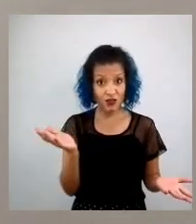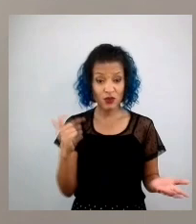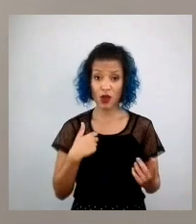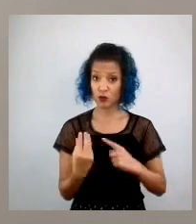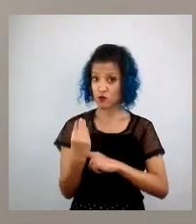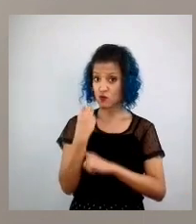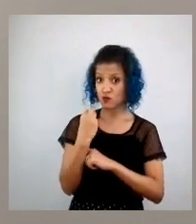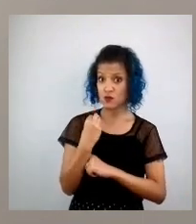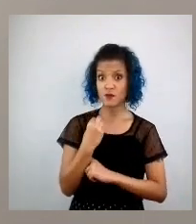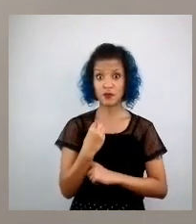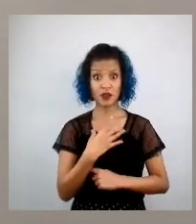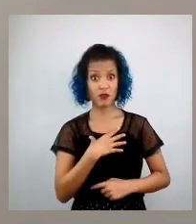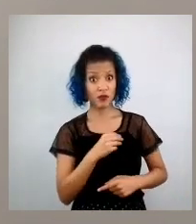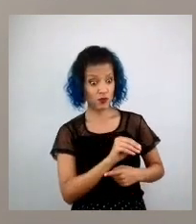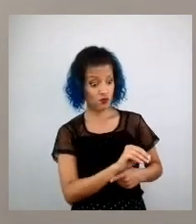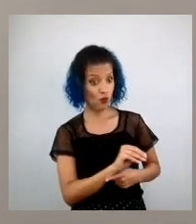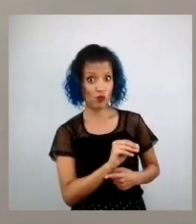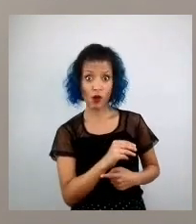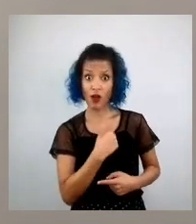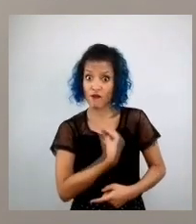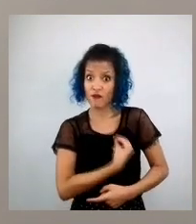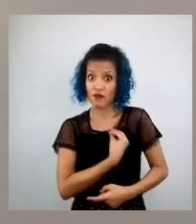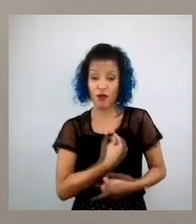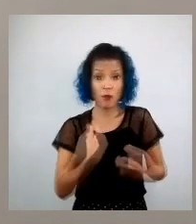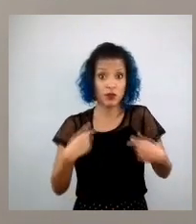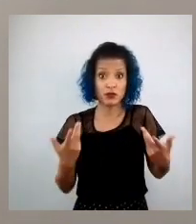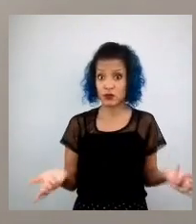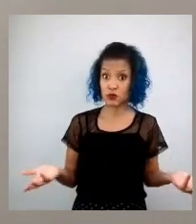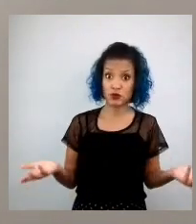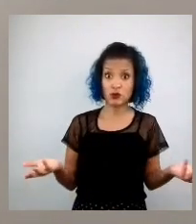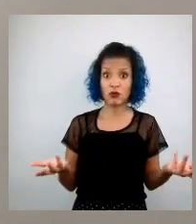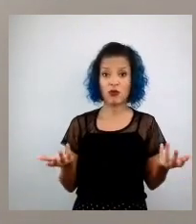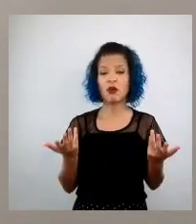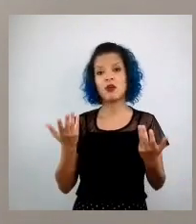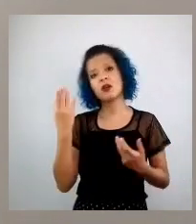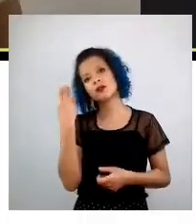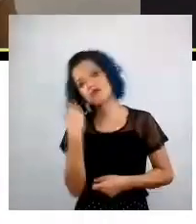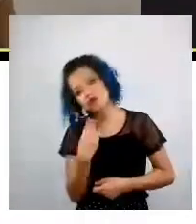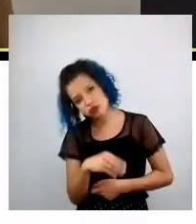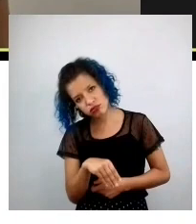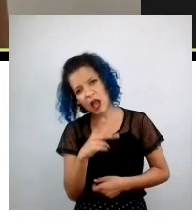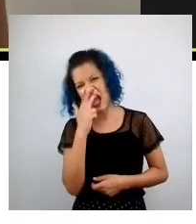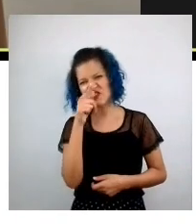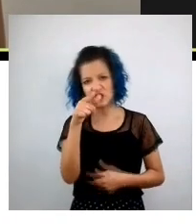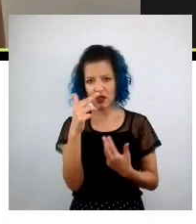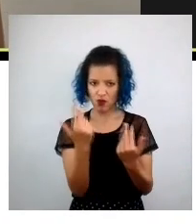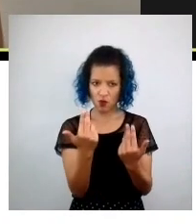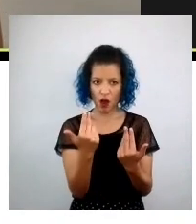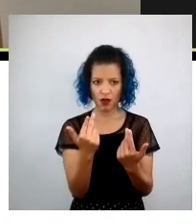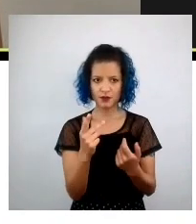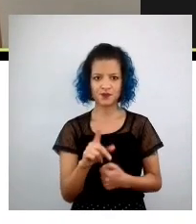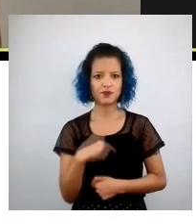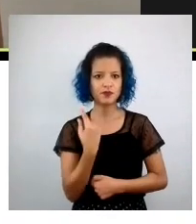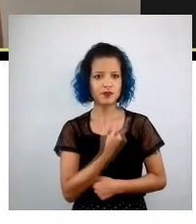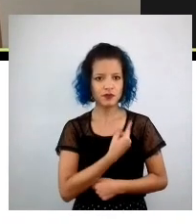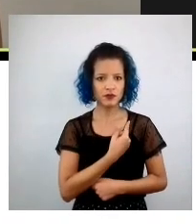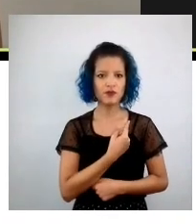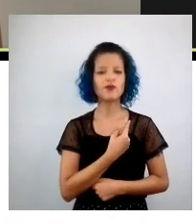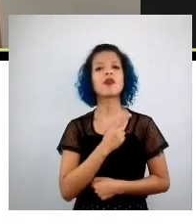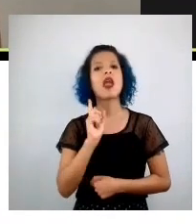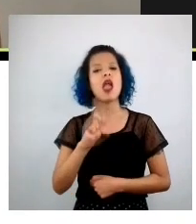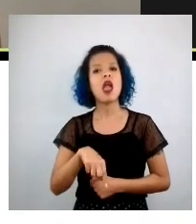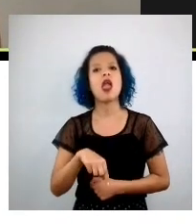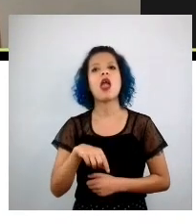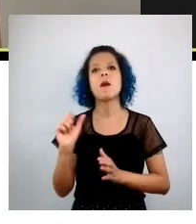também. Então, mesmo que a gente canse, e acho que você também deve passar um pouco por isso, porque somos sempre as primeiras e muitas das vezes